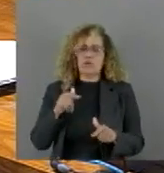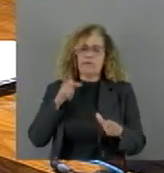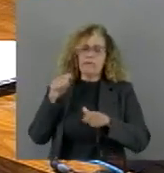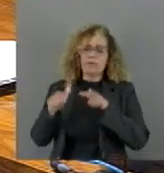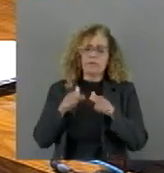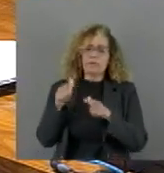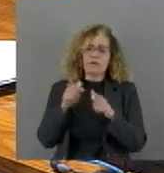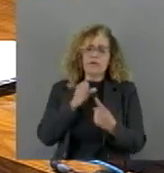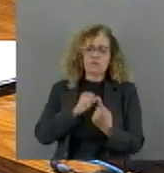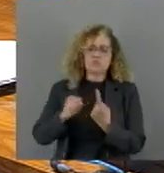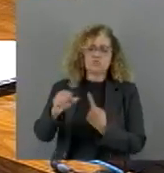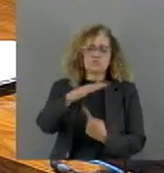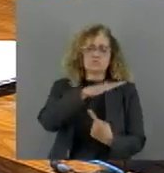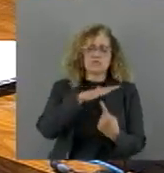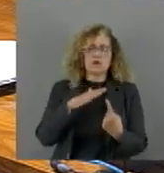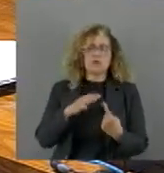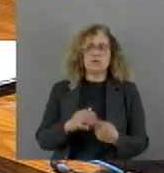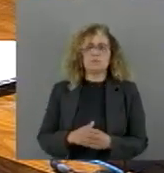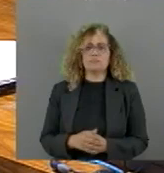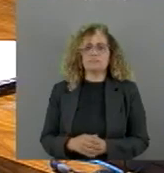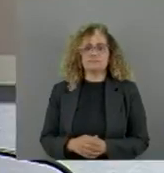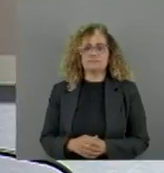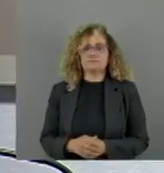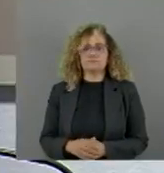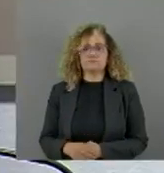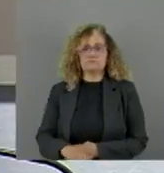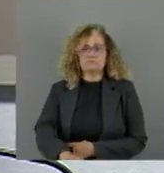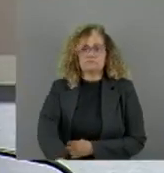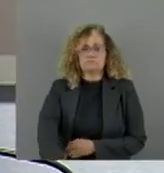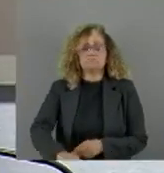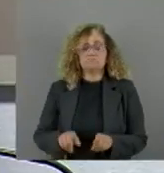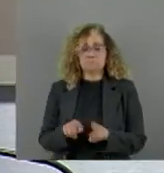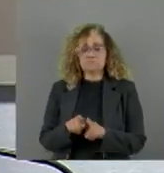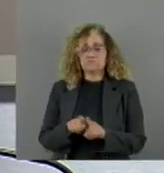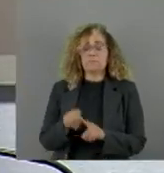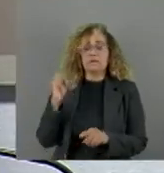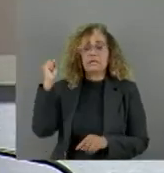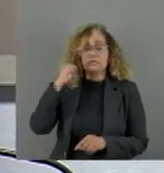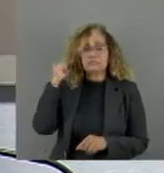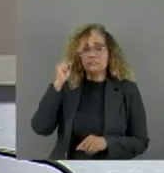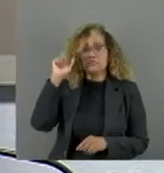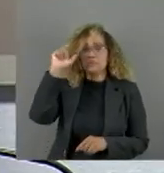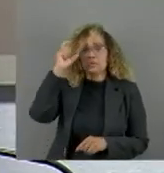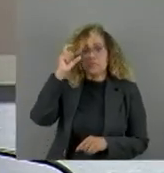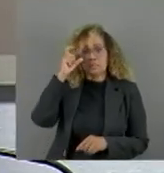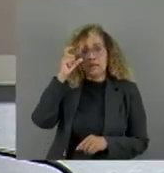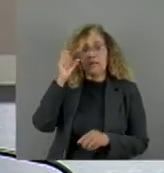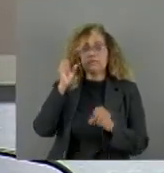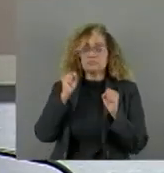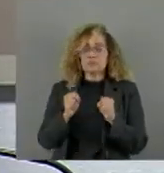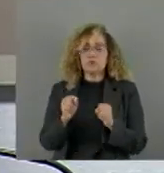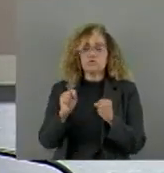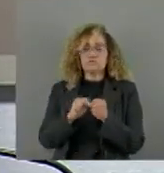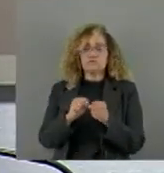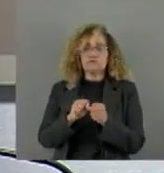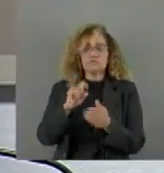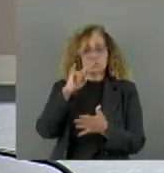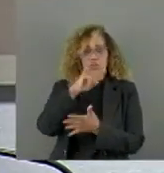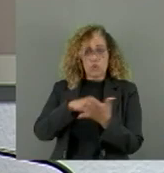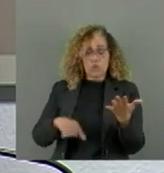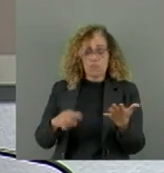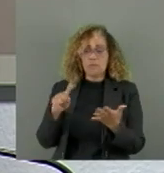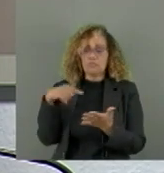Com certeza. A marca dele. Então era isso, presidente. A senadora Damares poderia fazer esse documento e nós assinaremos com Vossa